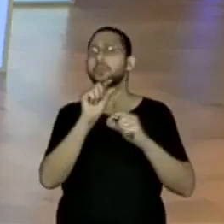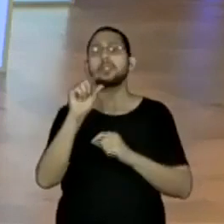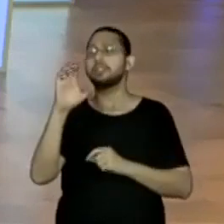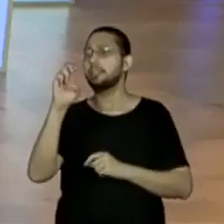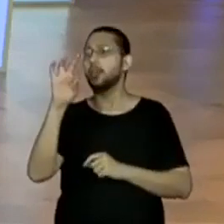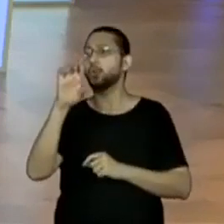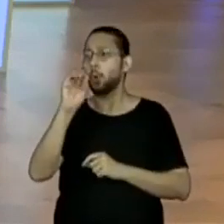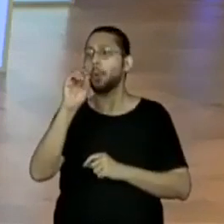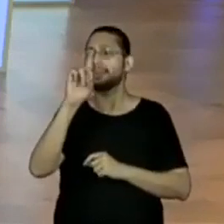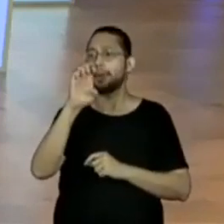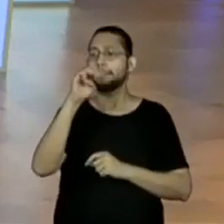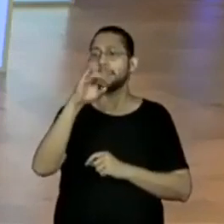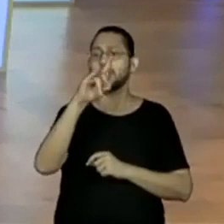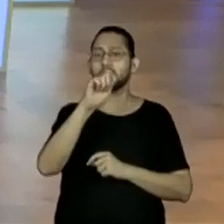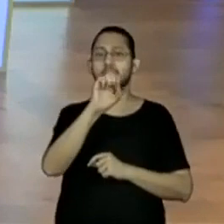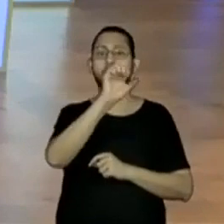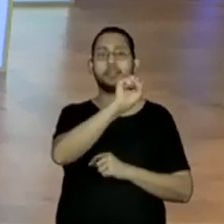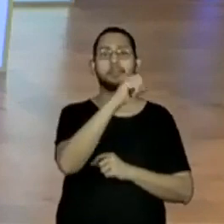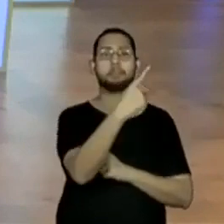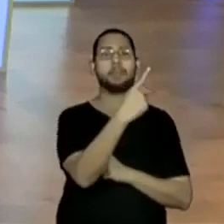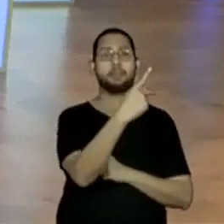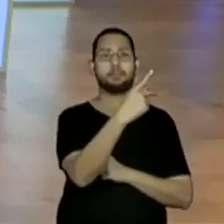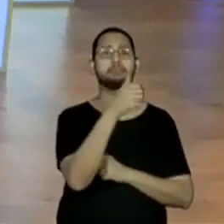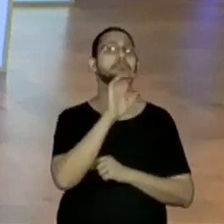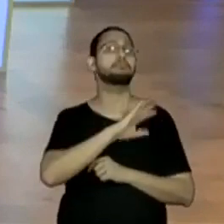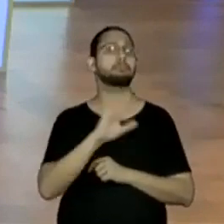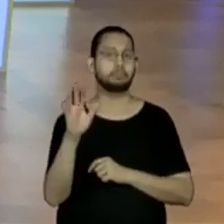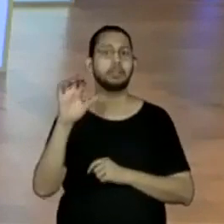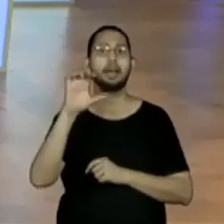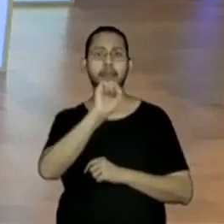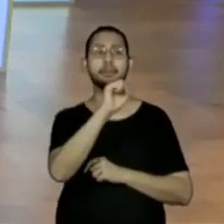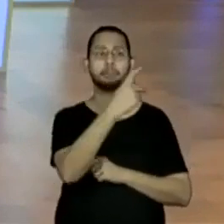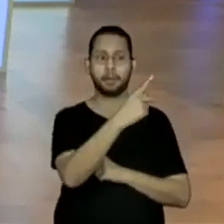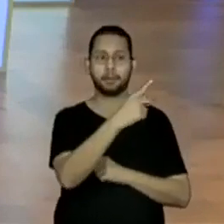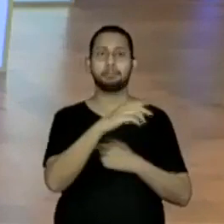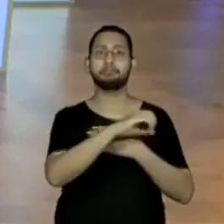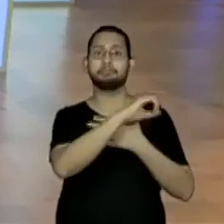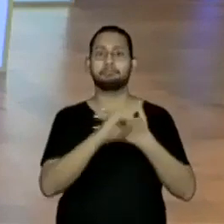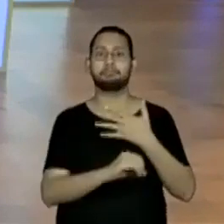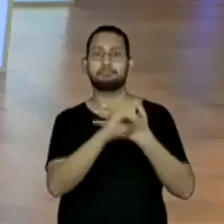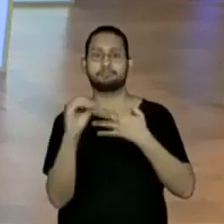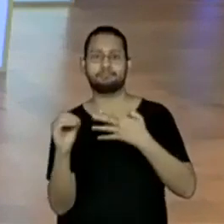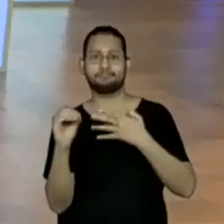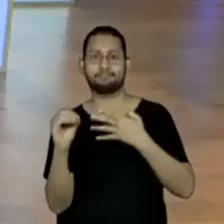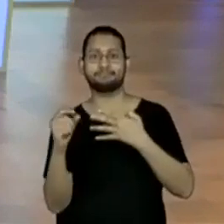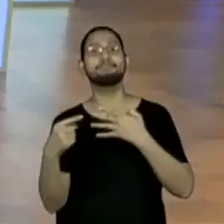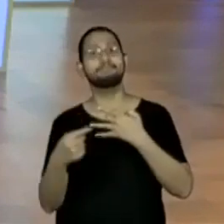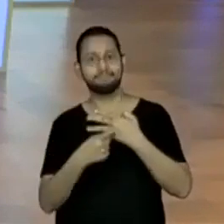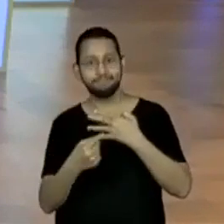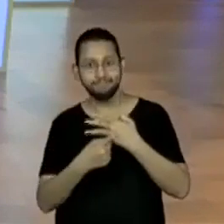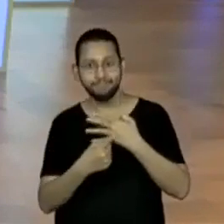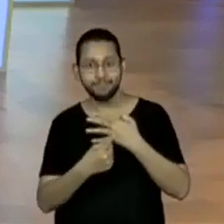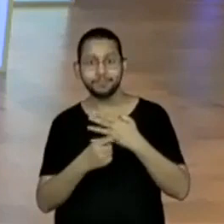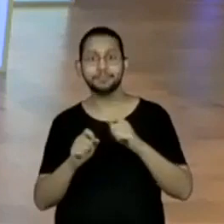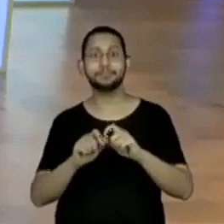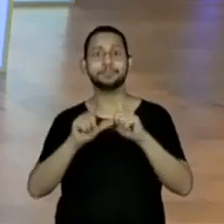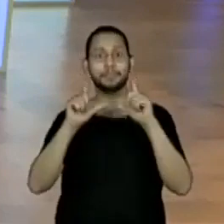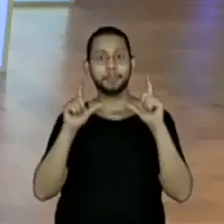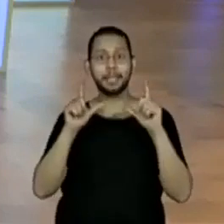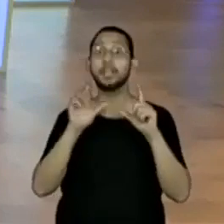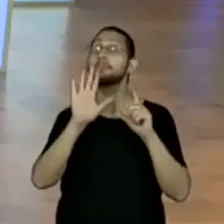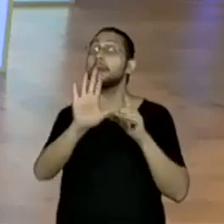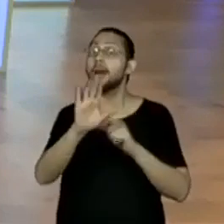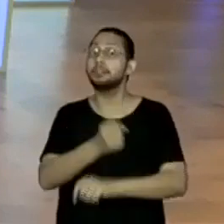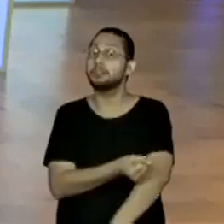Mídias SP, combinado? Talvez colocar São Paulo pode gerar alguma confusão. Então, vocês vão digitar Centro de Mídias SP,